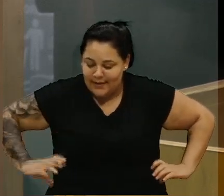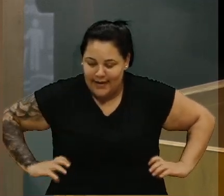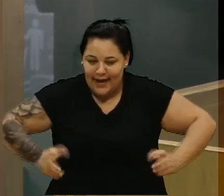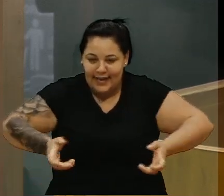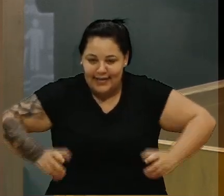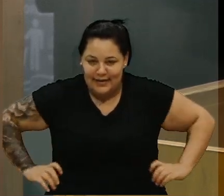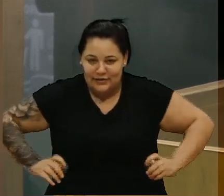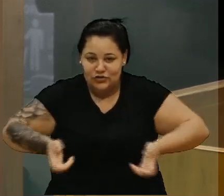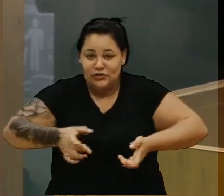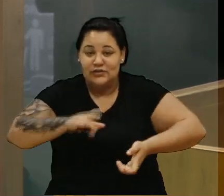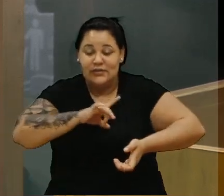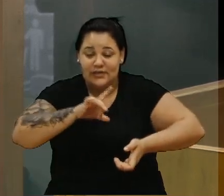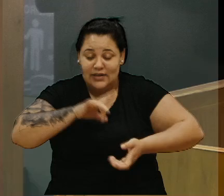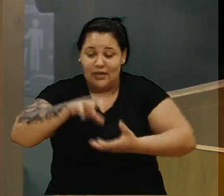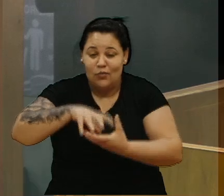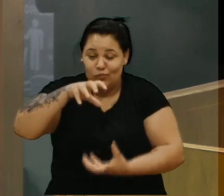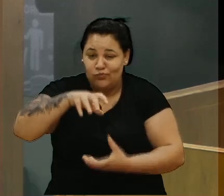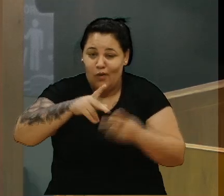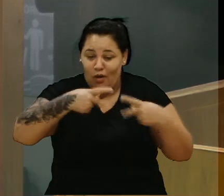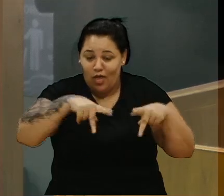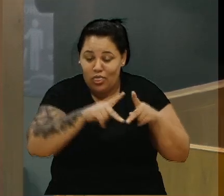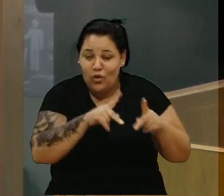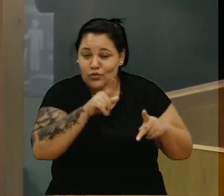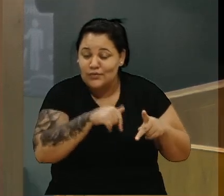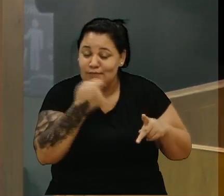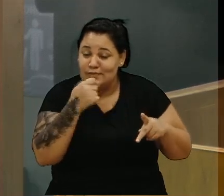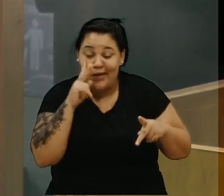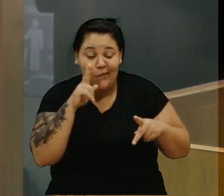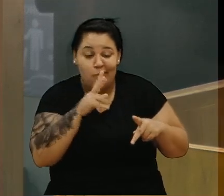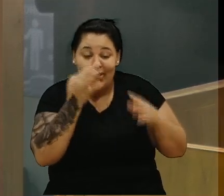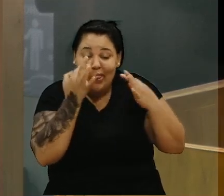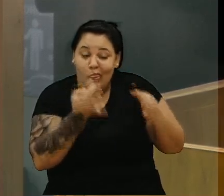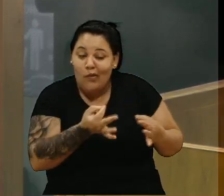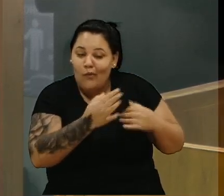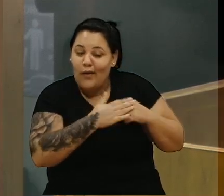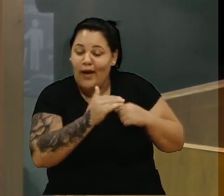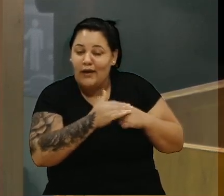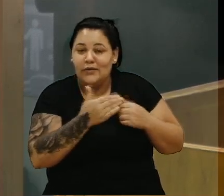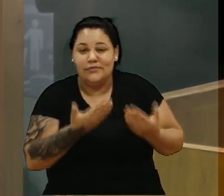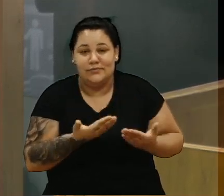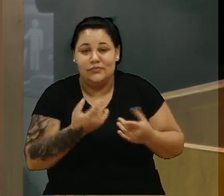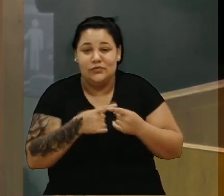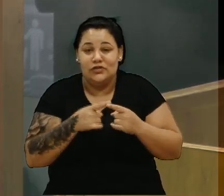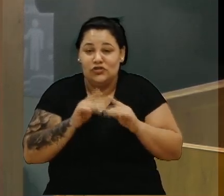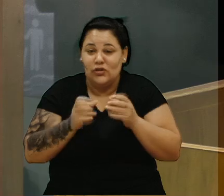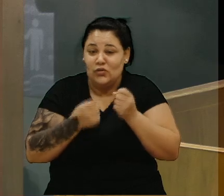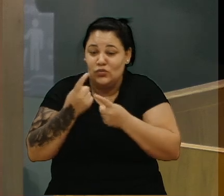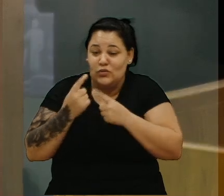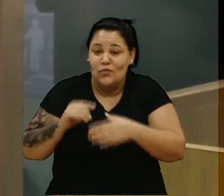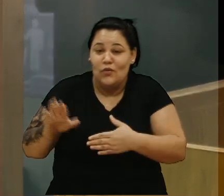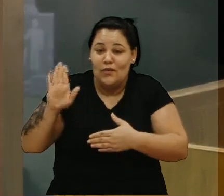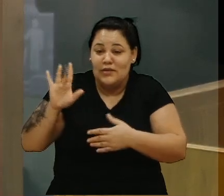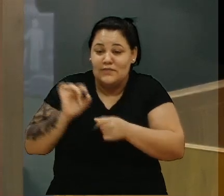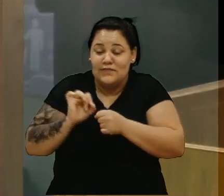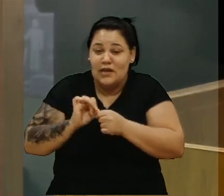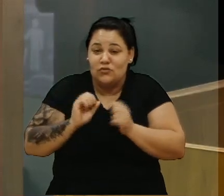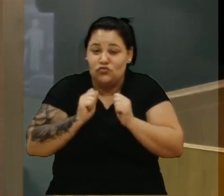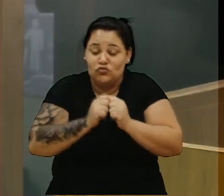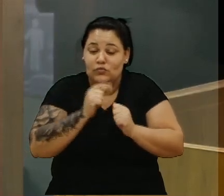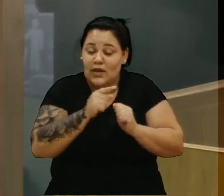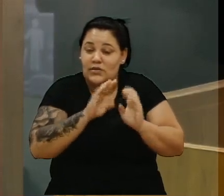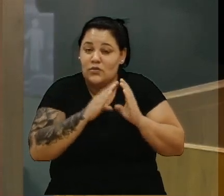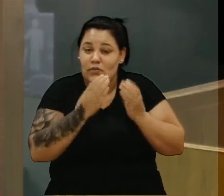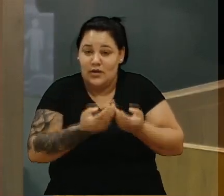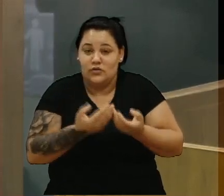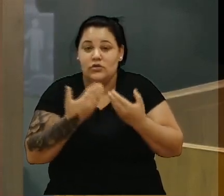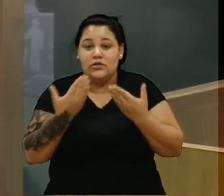pessoa idosa, e a gente precisa olhar com carinho e para as promessas que já foram feitas para essa comunidade. Então,